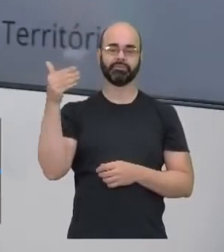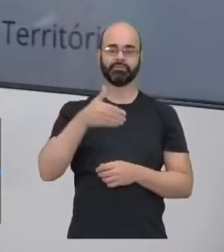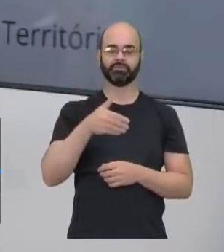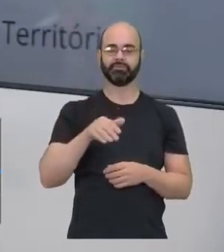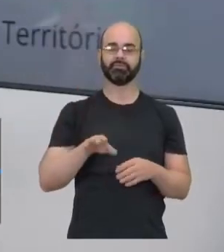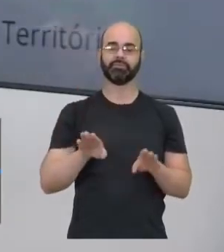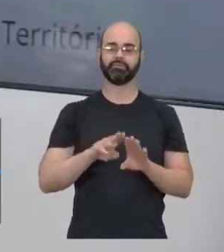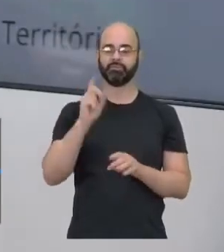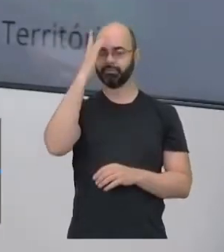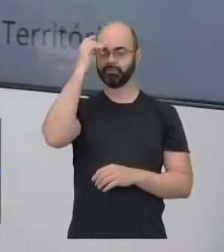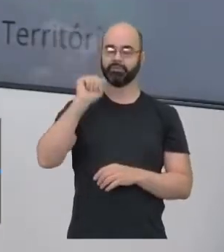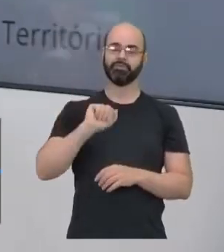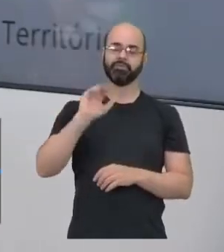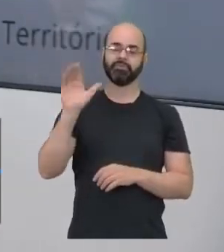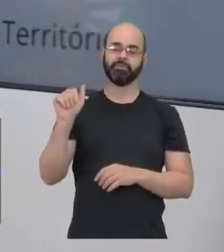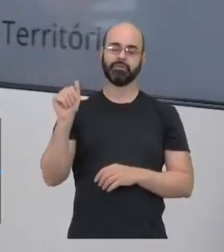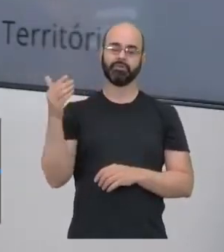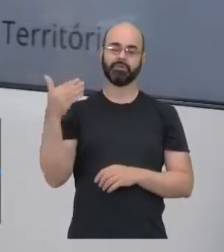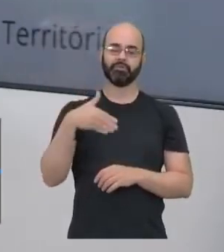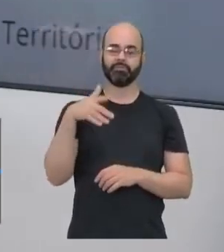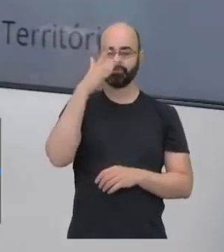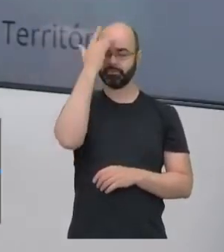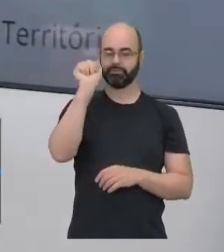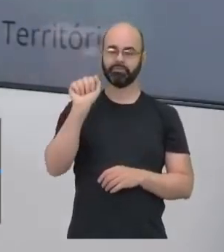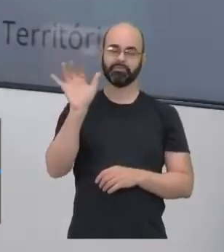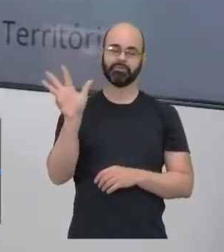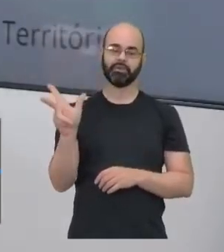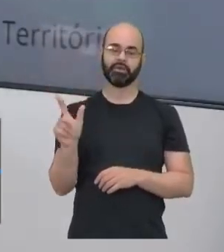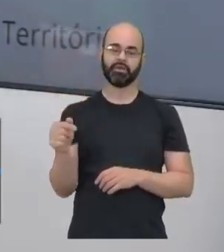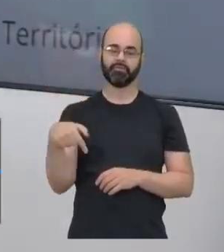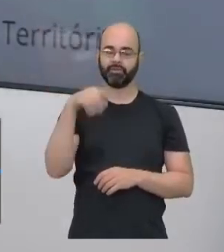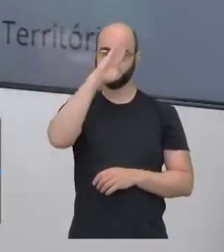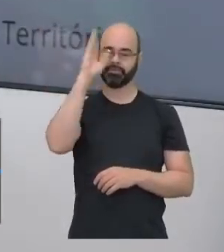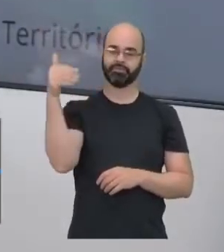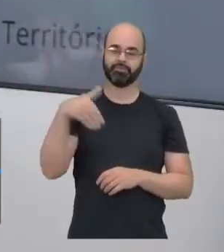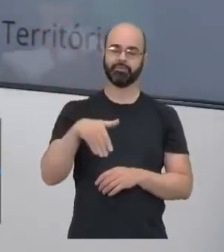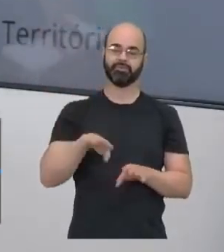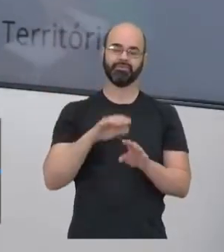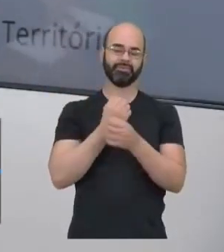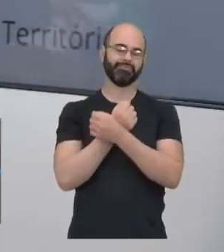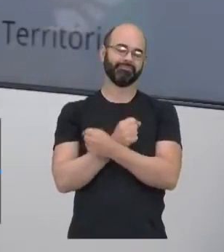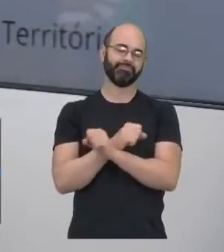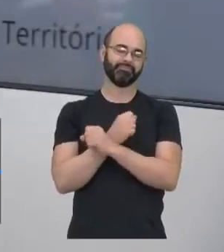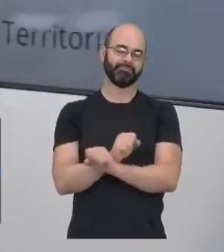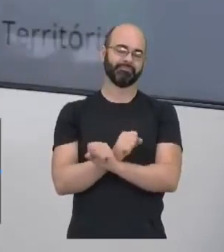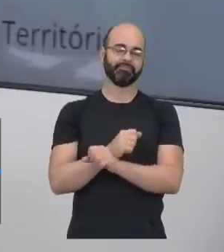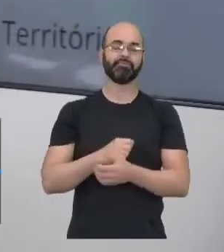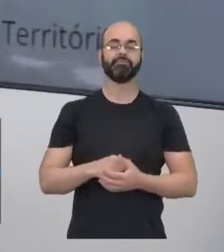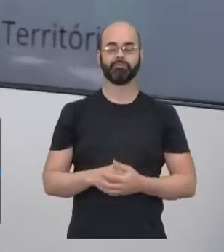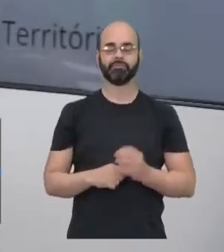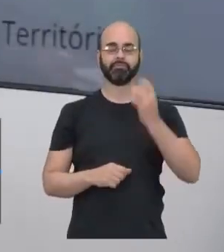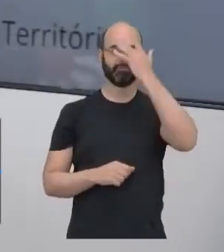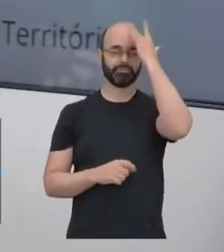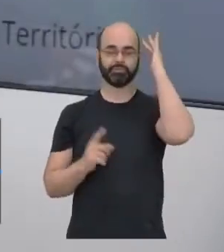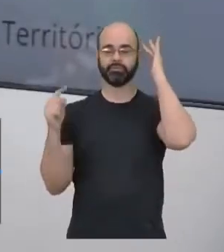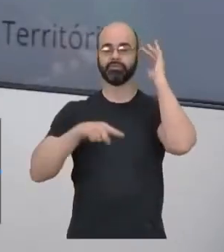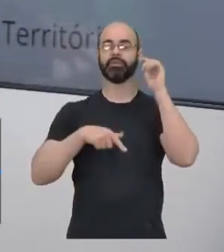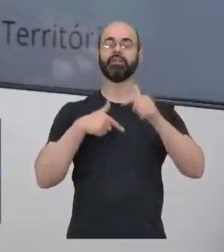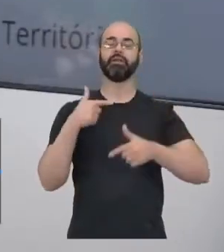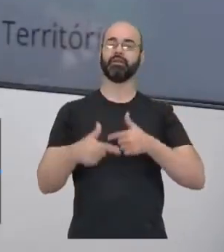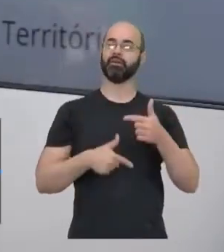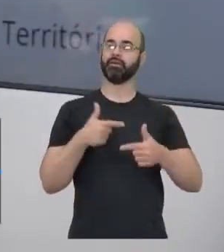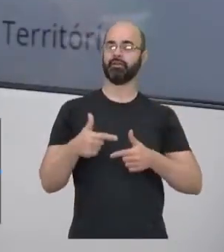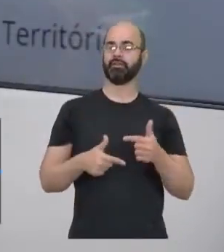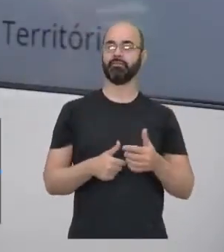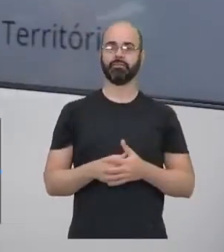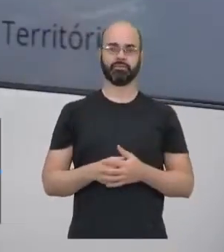os asiáticos, os africanos que vieram para o Brasil aqui escravizados e pessoas que vieram trabalhar. Então, aqui nós temos